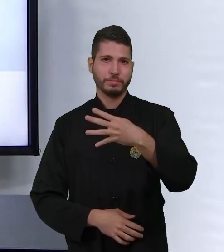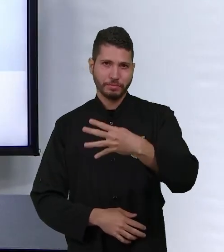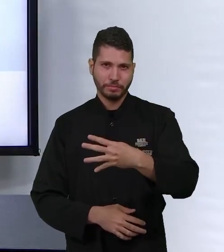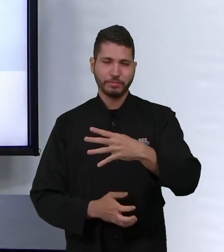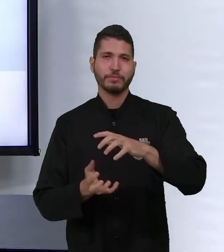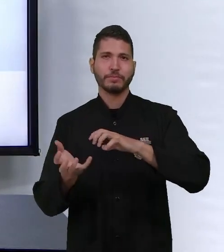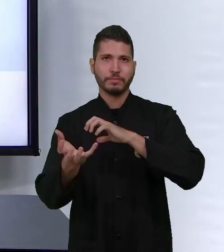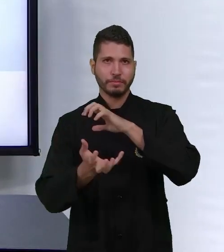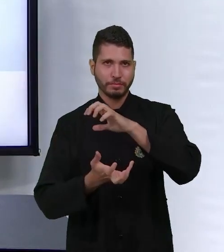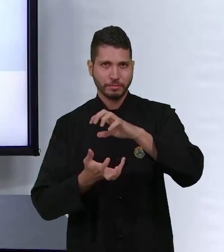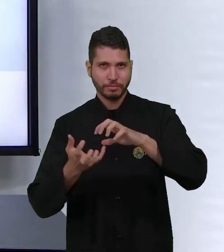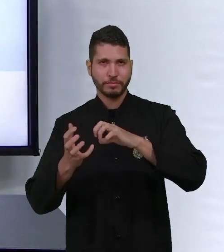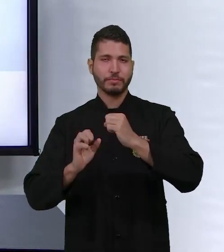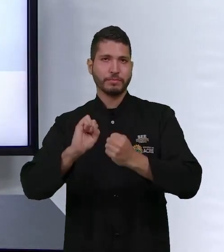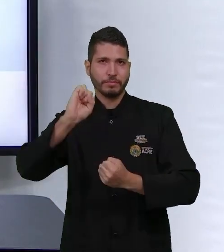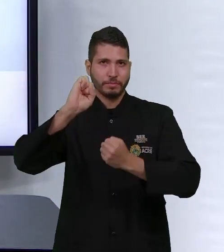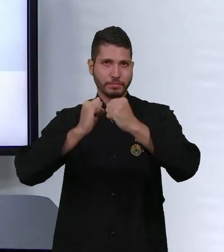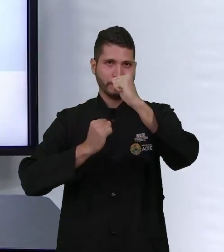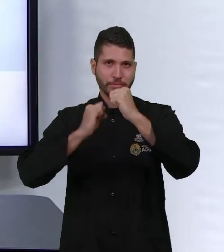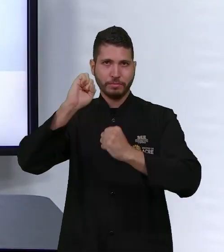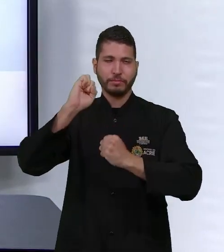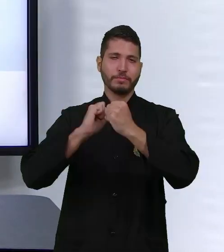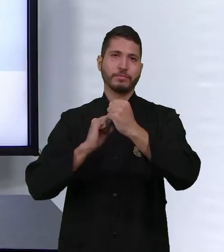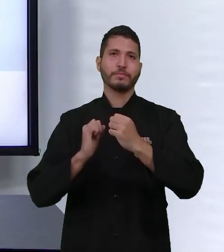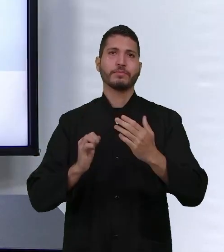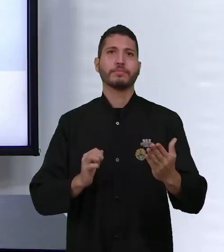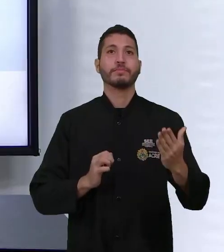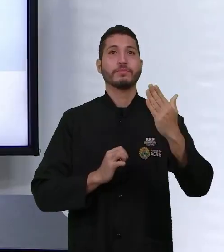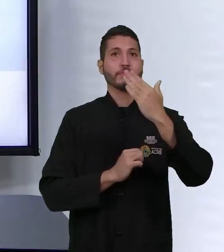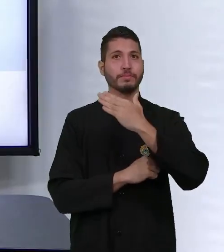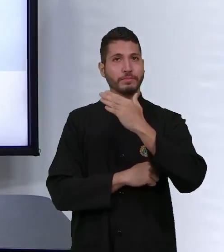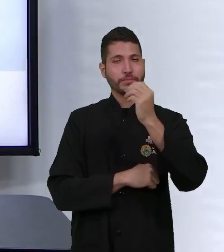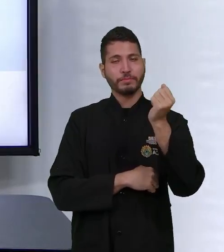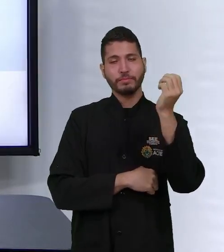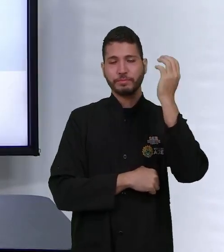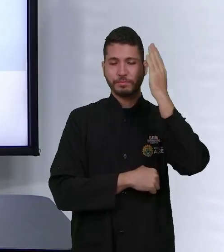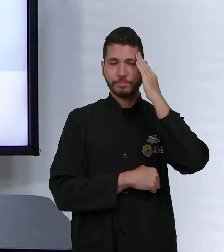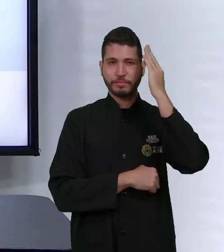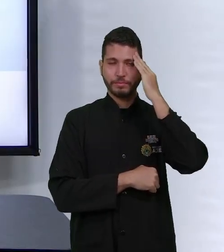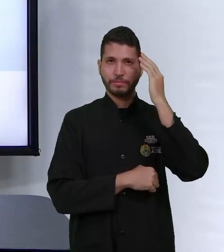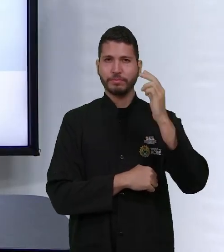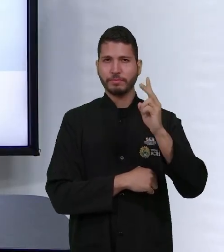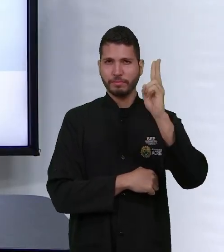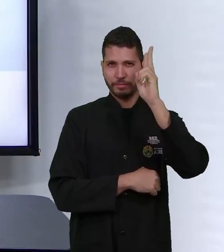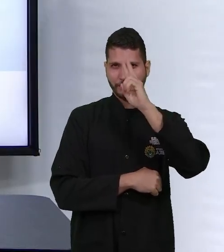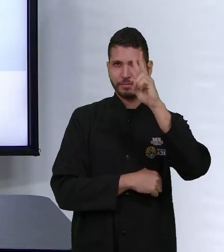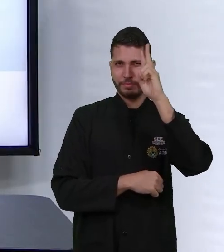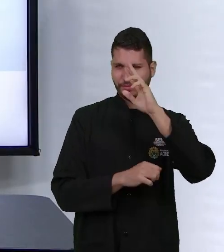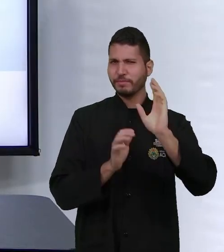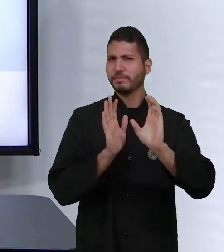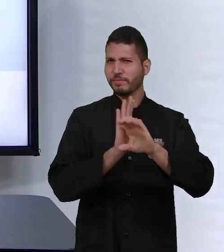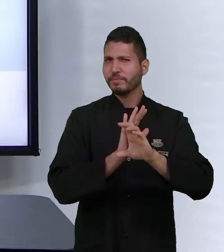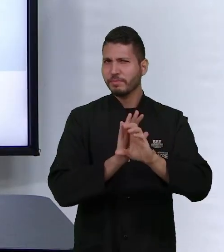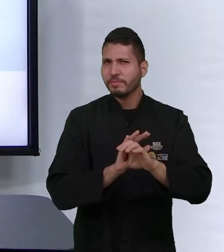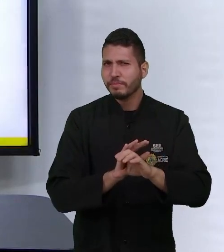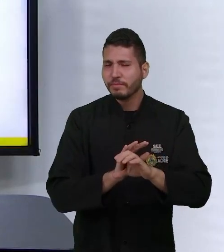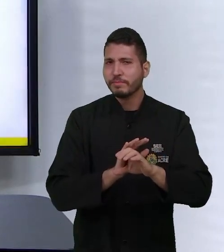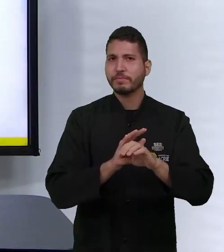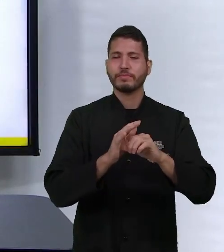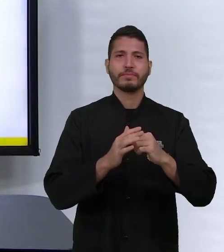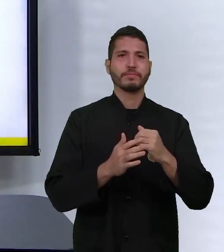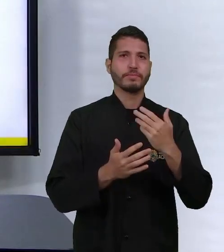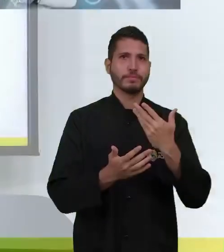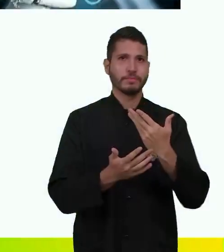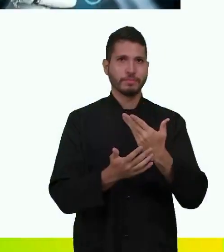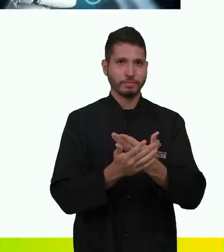a quinta Revolução Industrial. Vamos a ela? Vamos relembrar o conceito de Revolução Industrial que nós vimos lá na primeira aula. Vou deixar